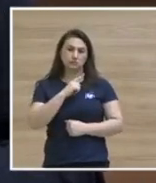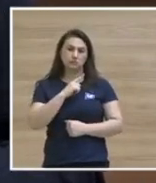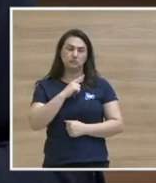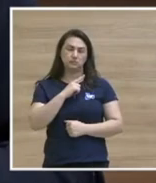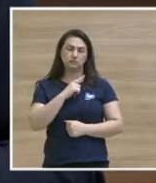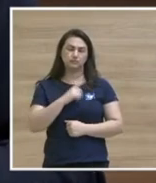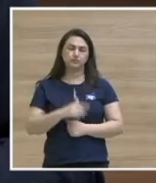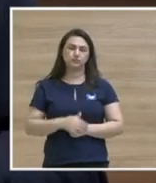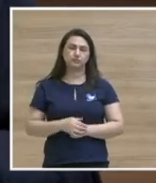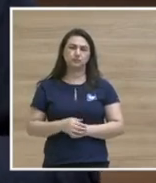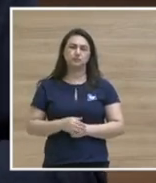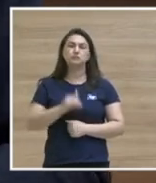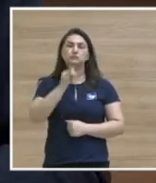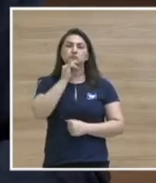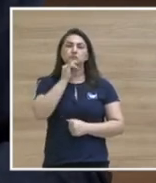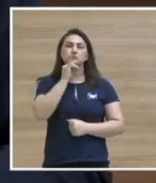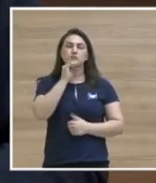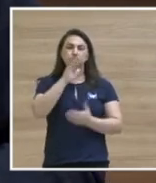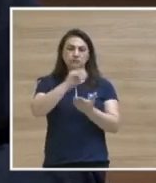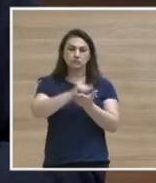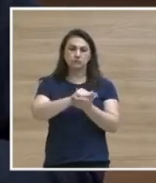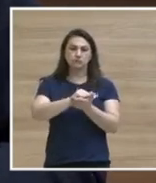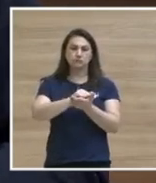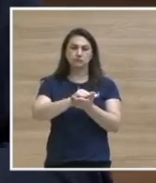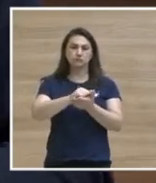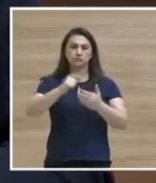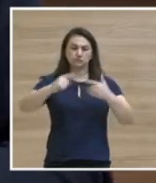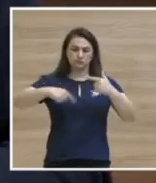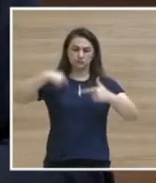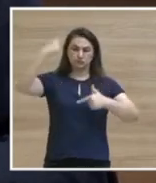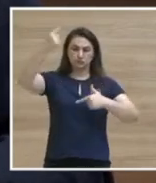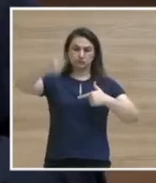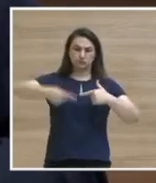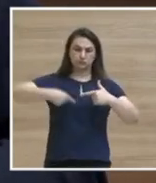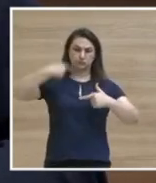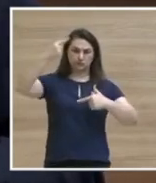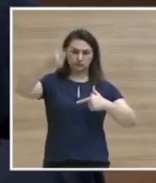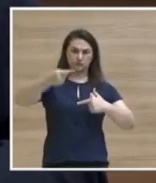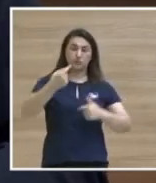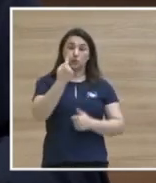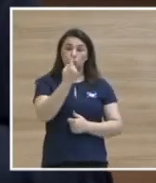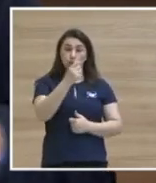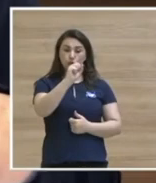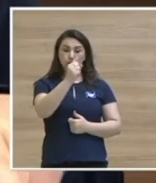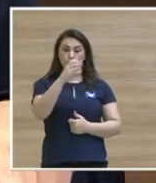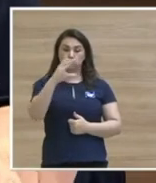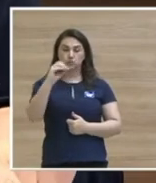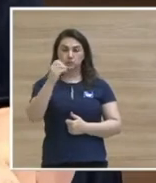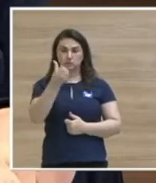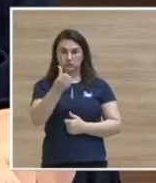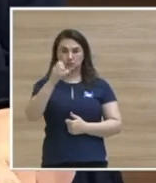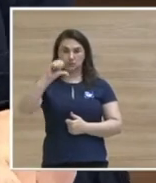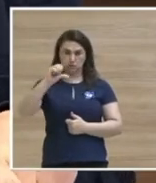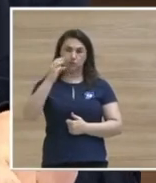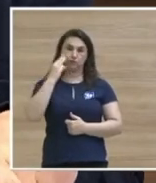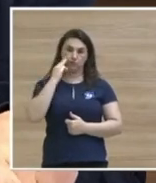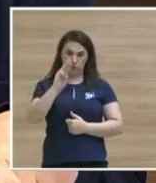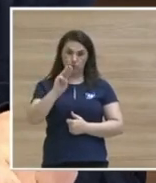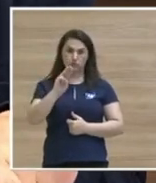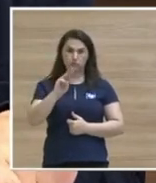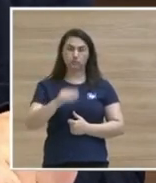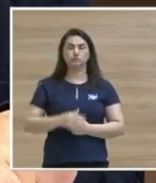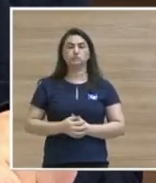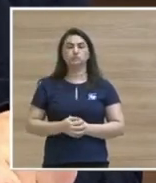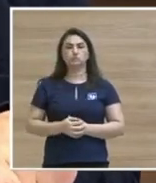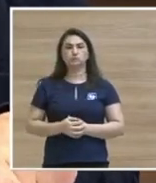algumas delas por exemplo a contratação da roda gigante Foi colocado o valor de um 169 Foi homologado por